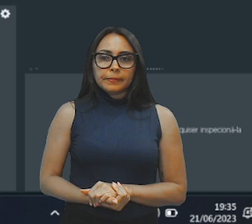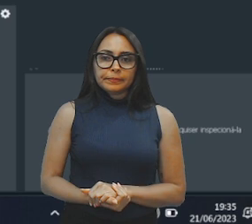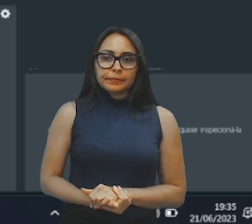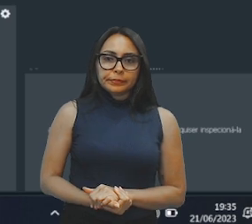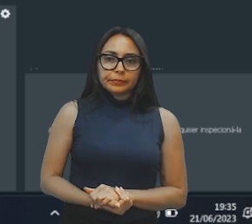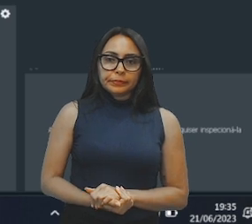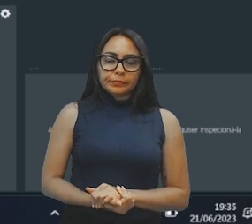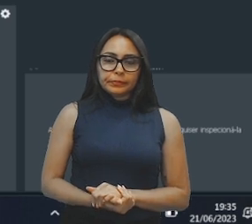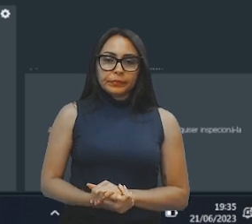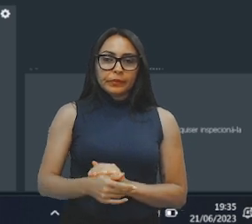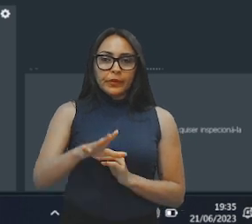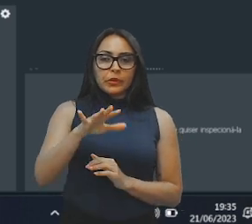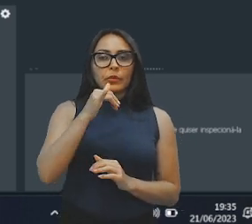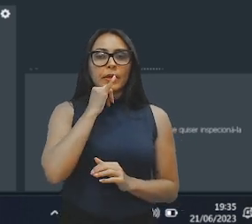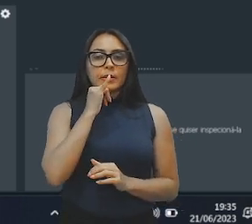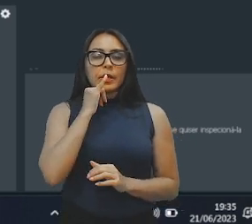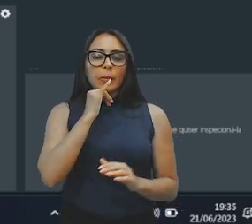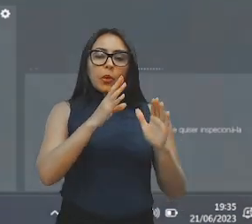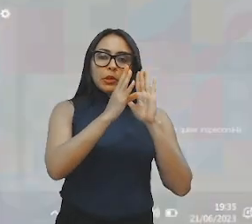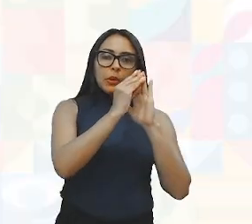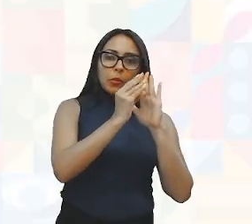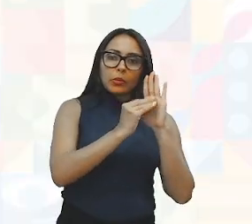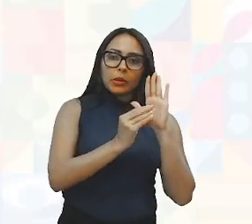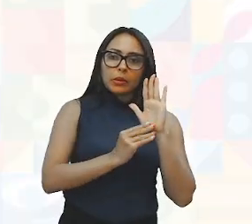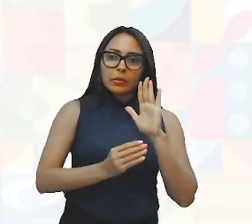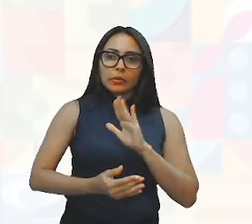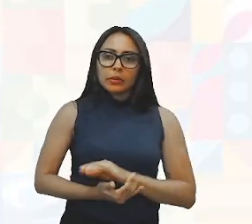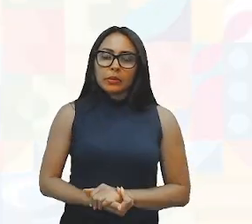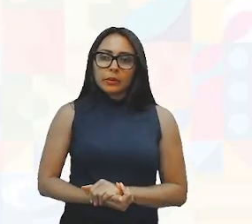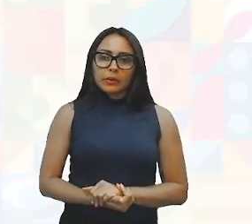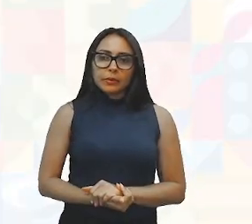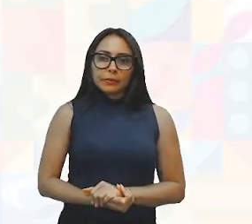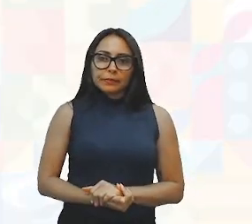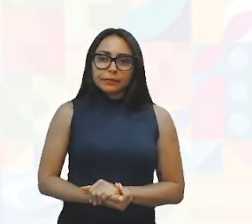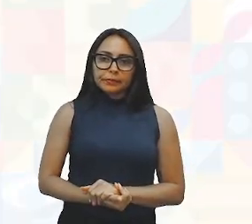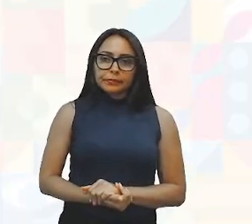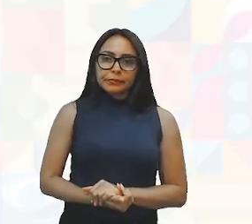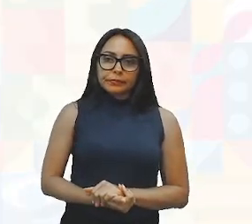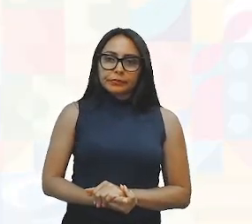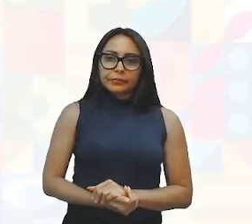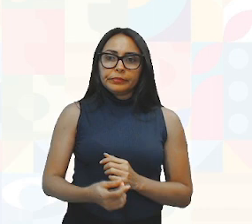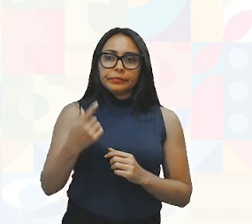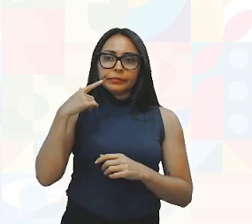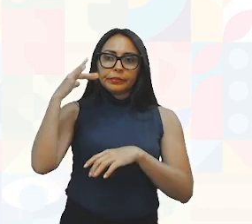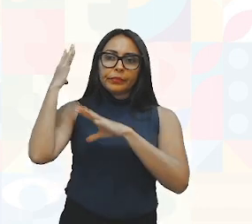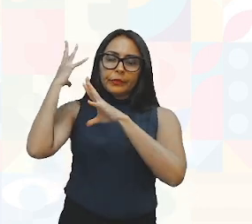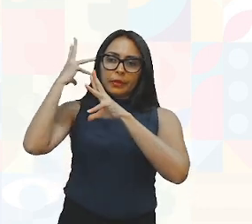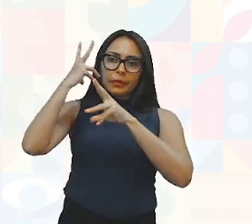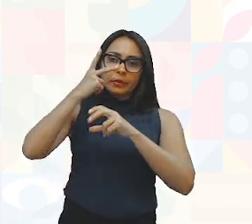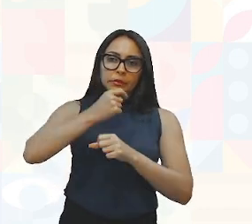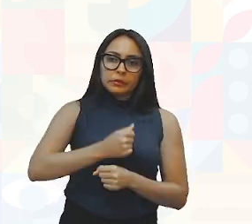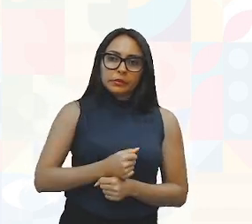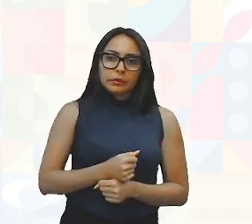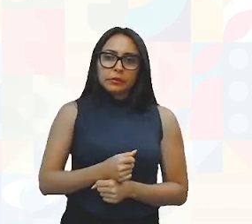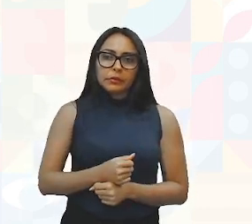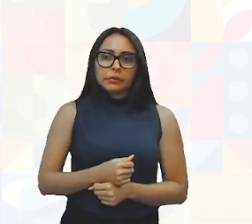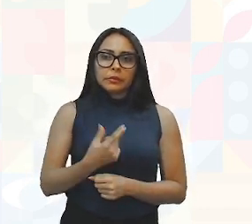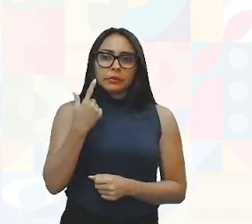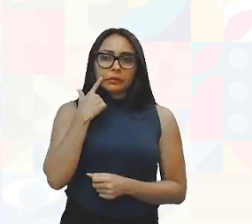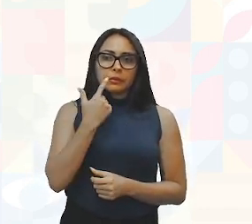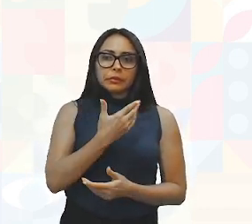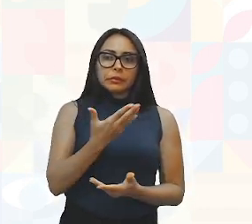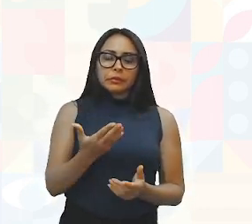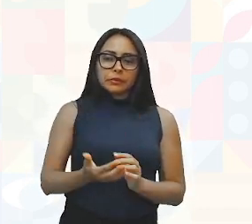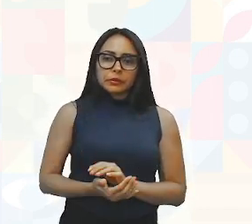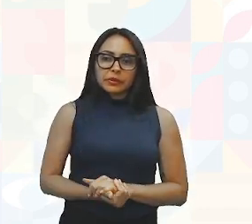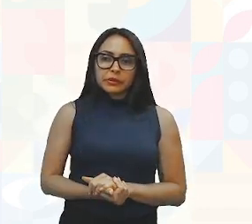de modelo e simulação. Como vimos aí o resultado, o modelo de simulação do jogo cara ou coroa, ele botou essa mensagem